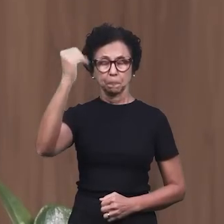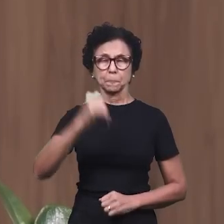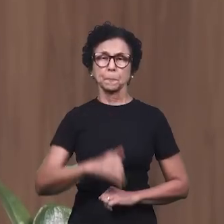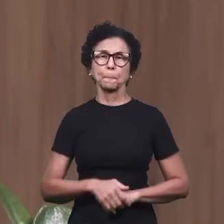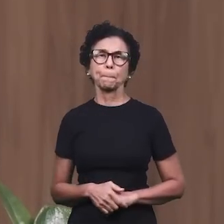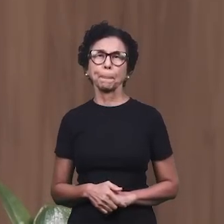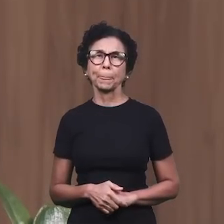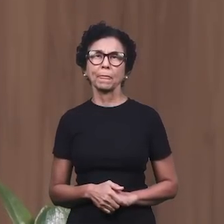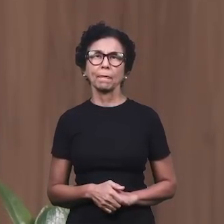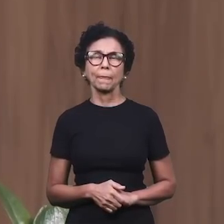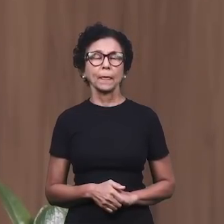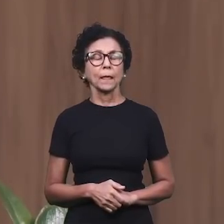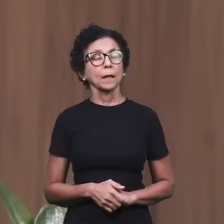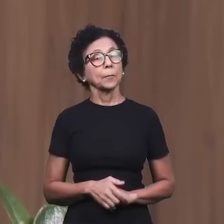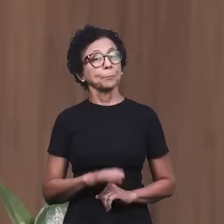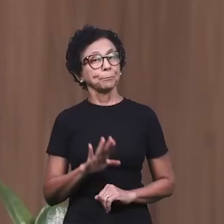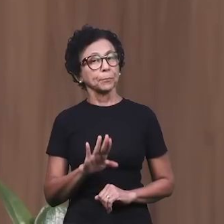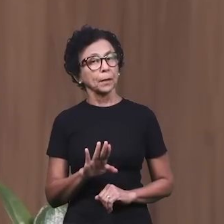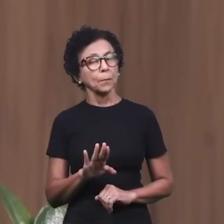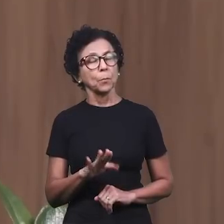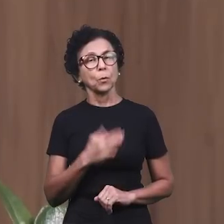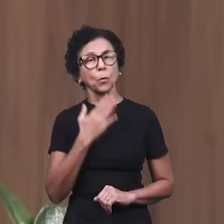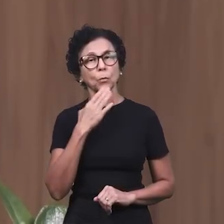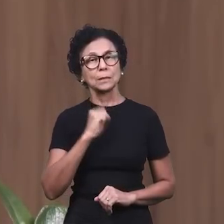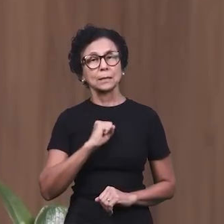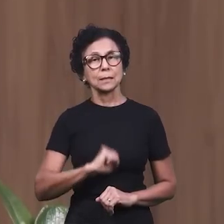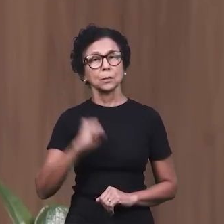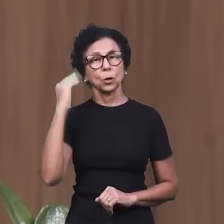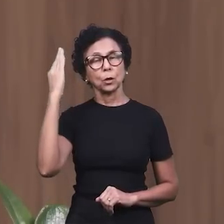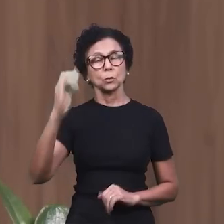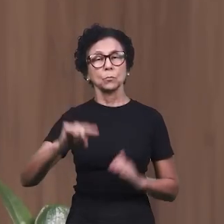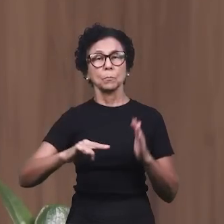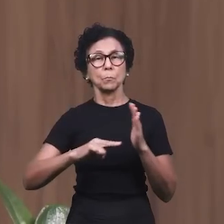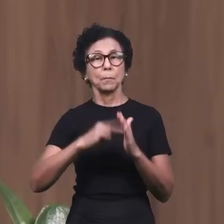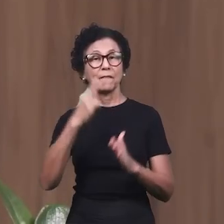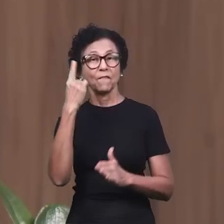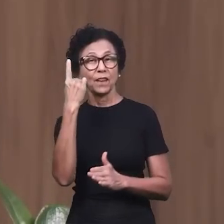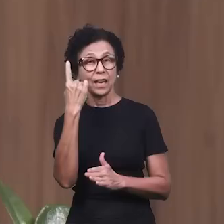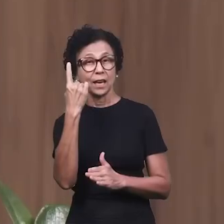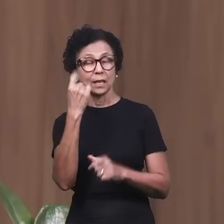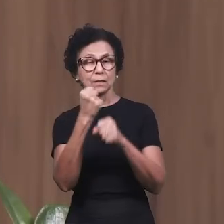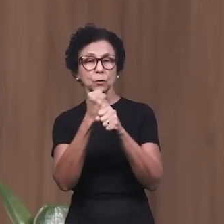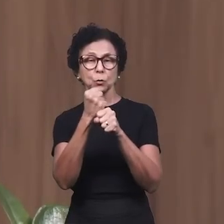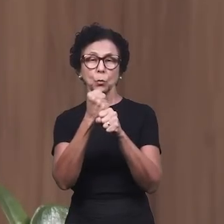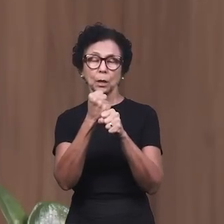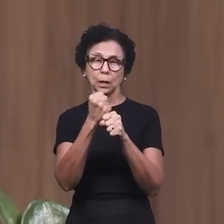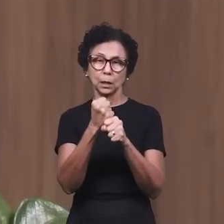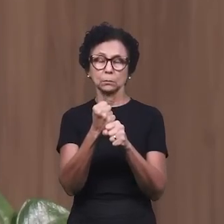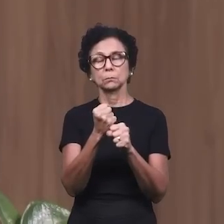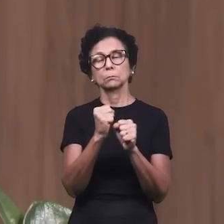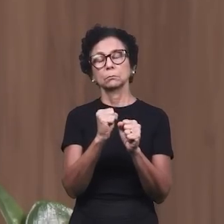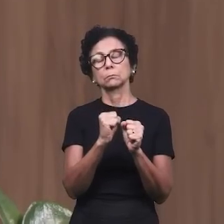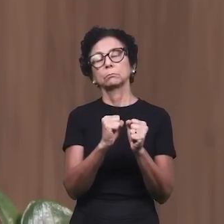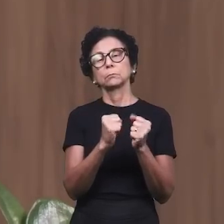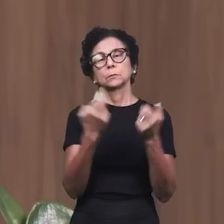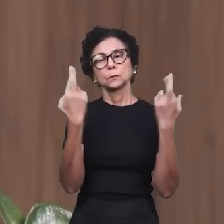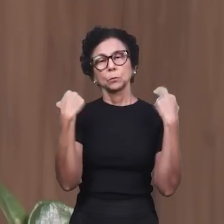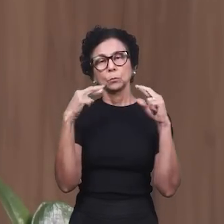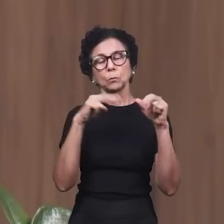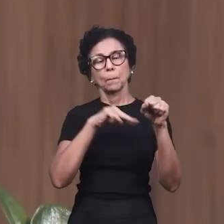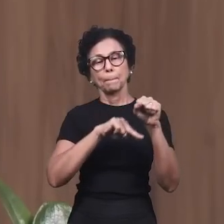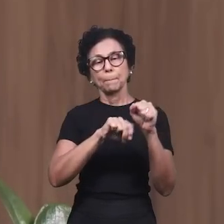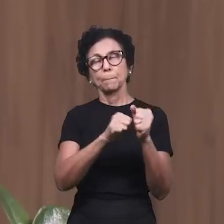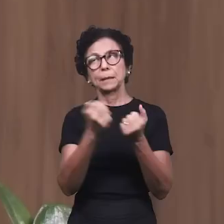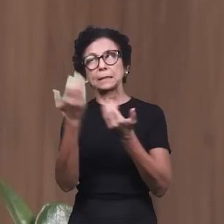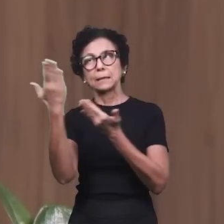porque era de ano em ano que o sumo sacerdote levava, e nós, pelo sangue de Jesus, tivemos ali o